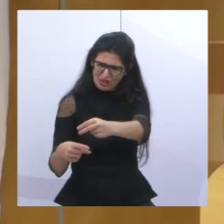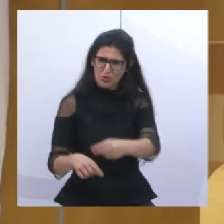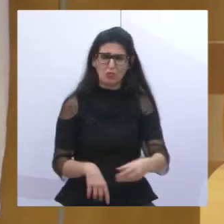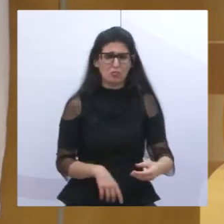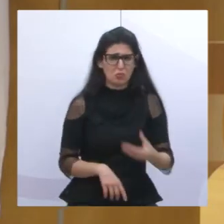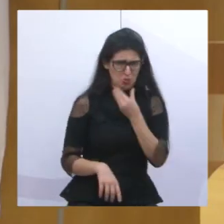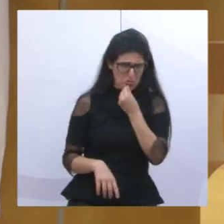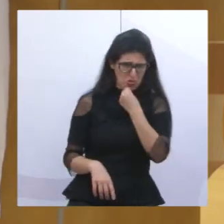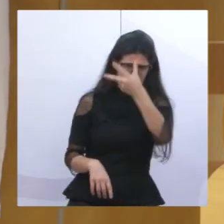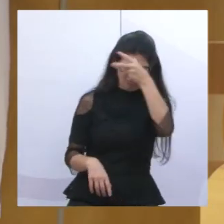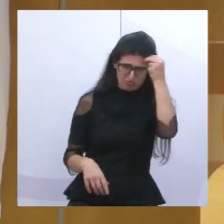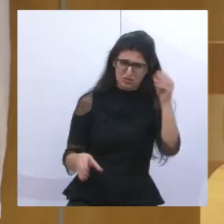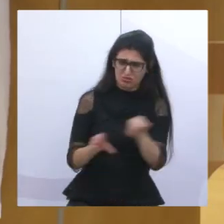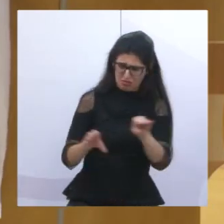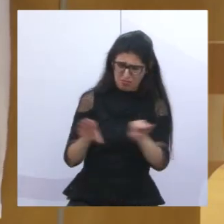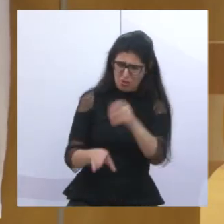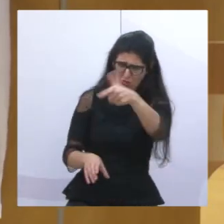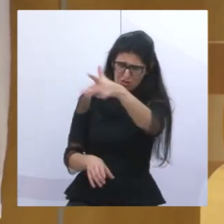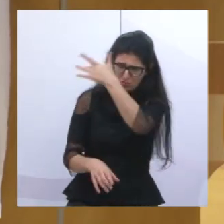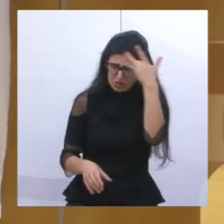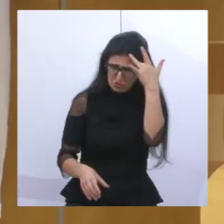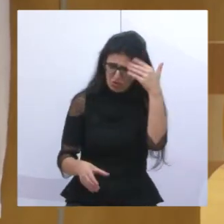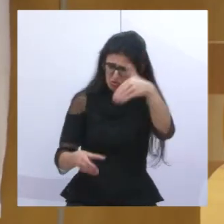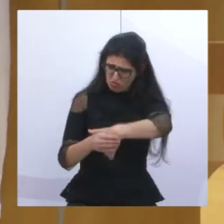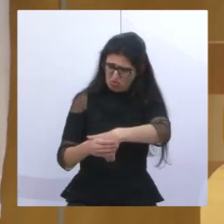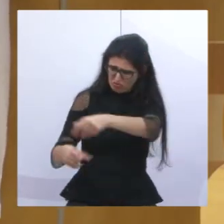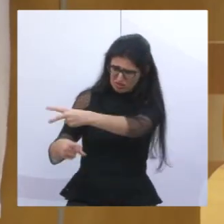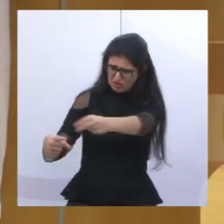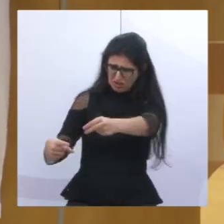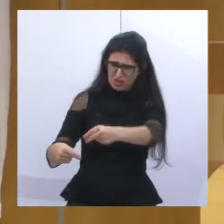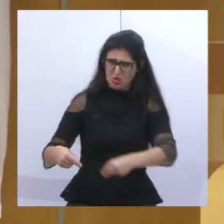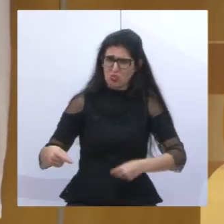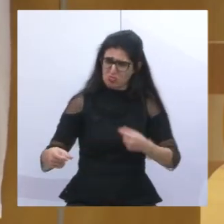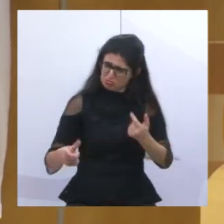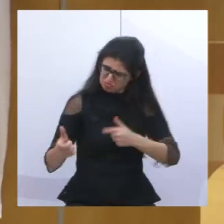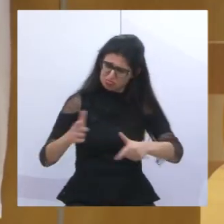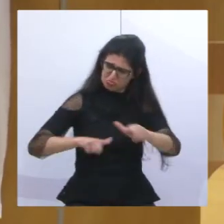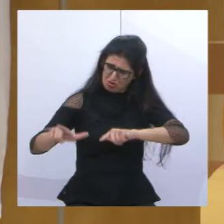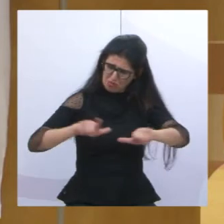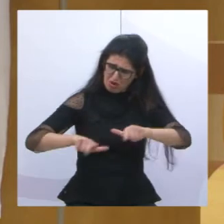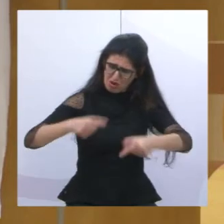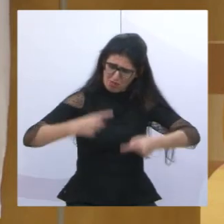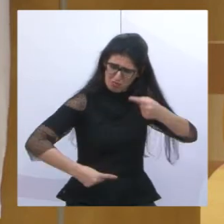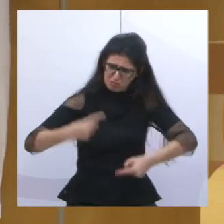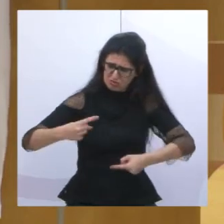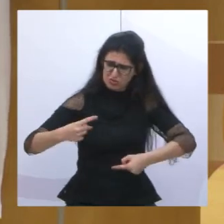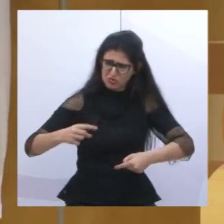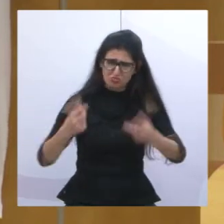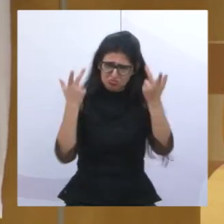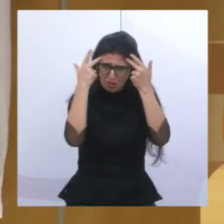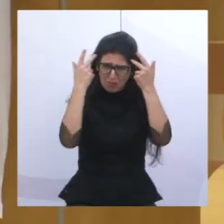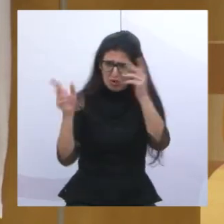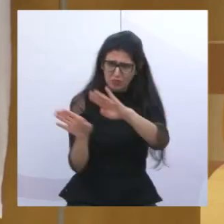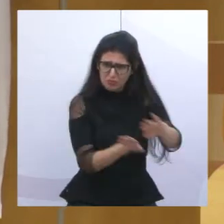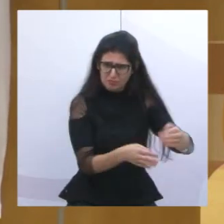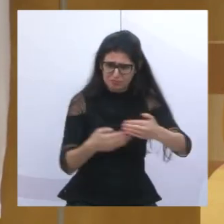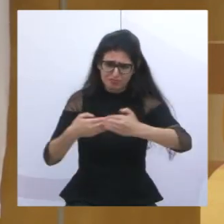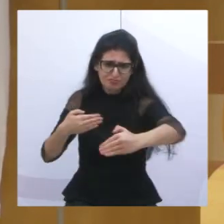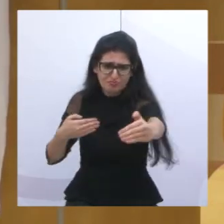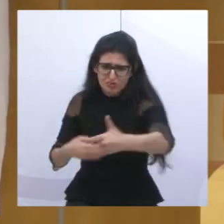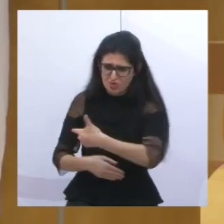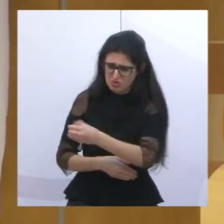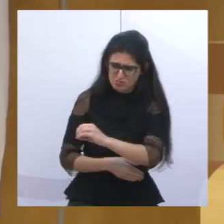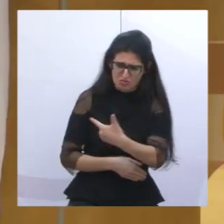Jacareí que está nos ouvindo, que eu sempre falo aqui, que 2020 está aí. 2020 a eleição vai